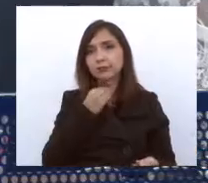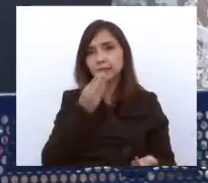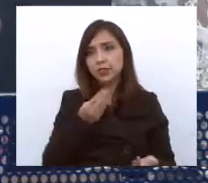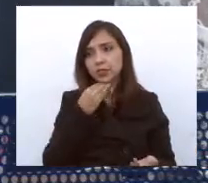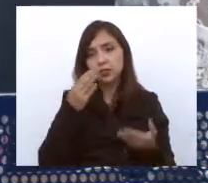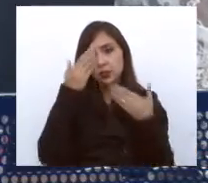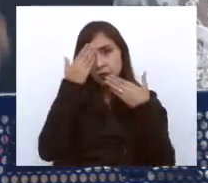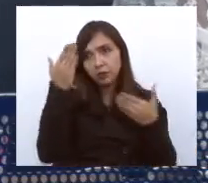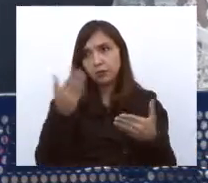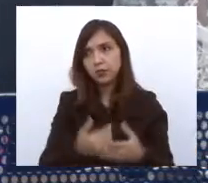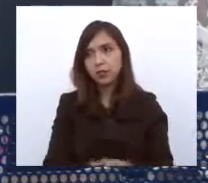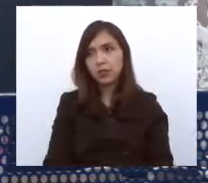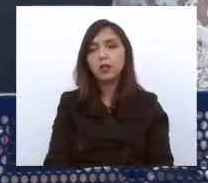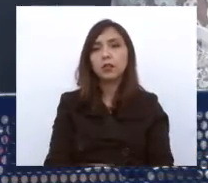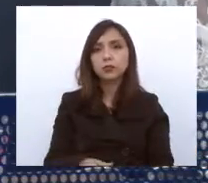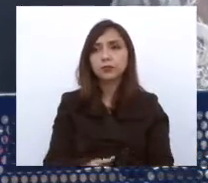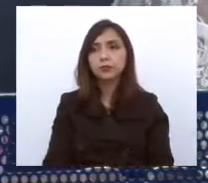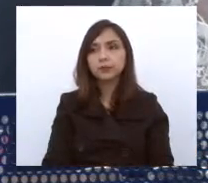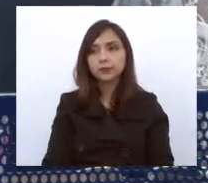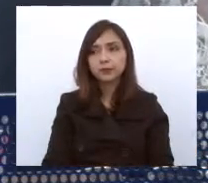Então, obrigado a todos.